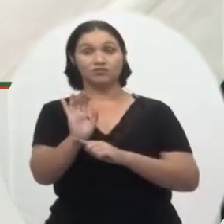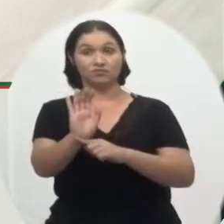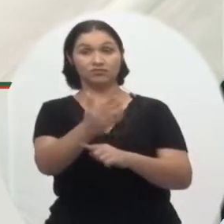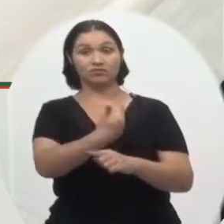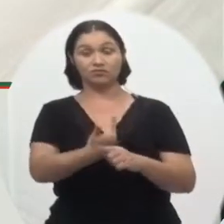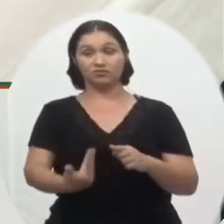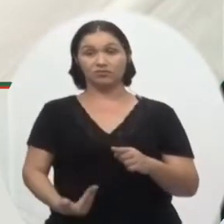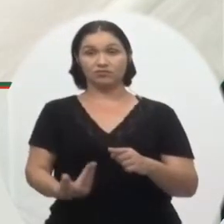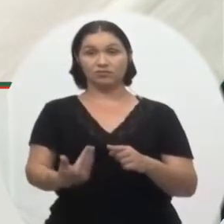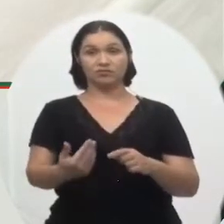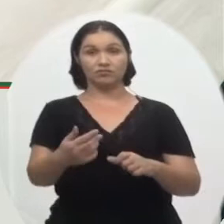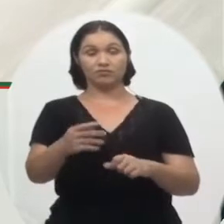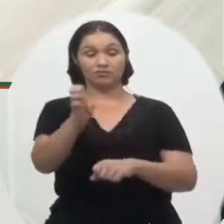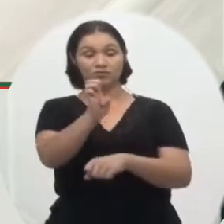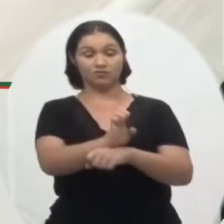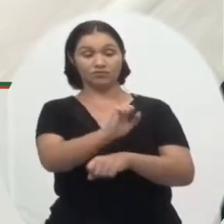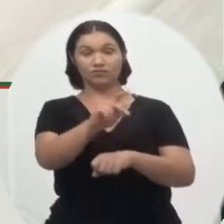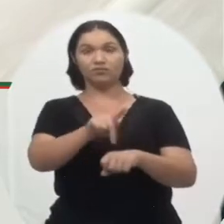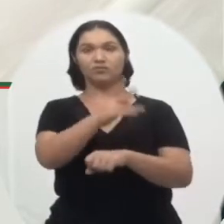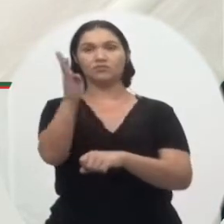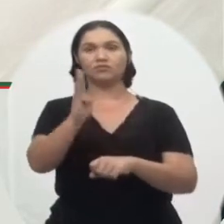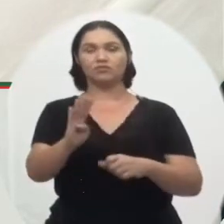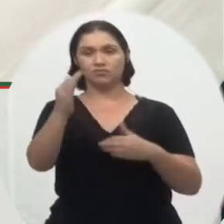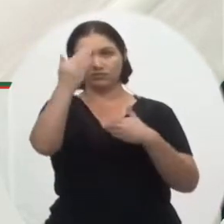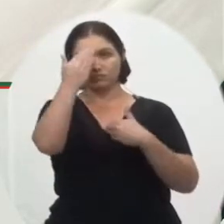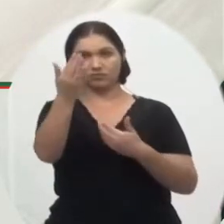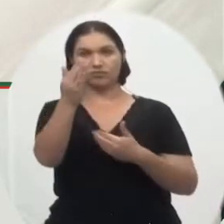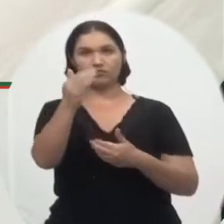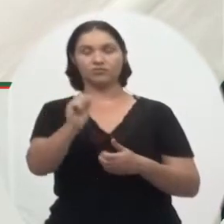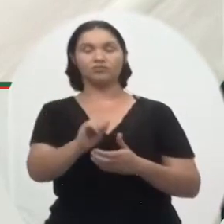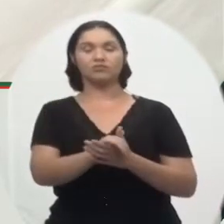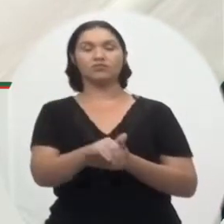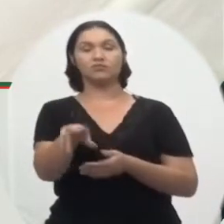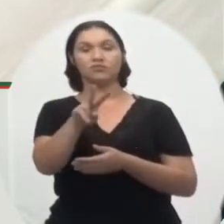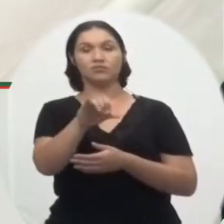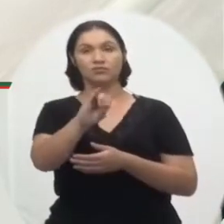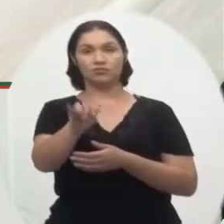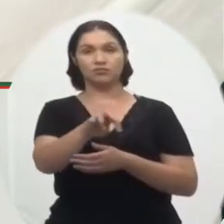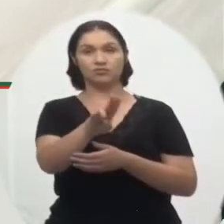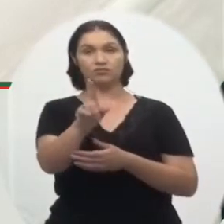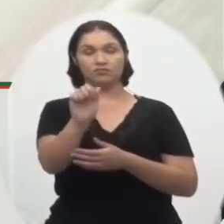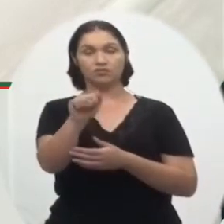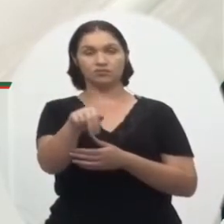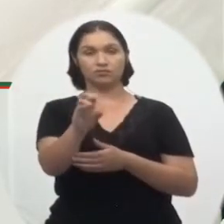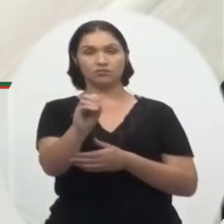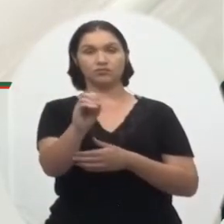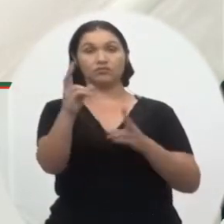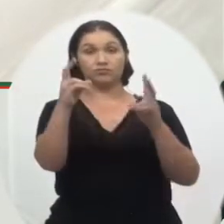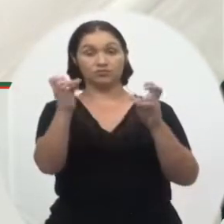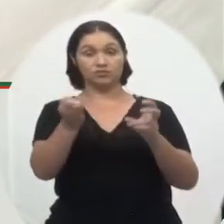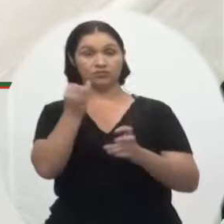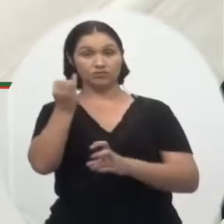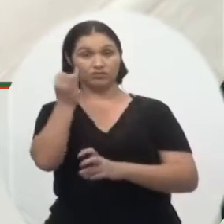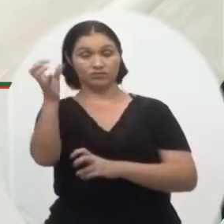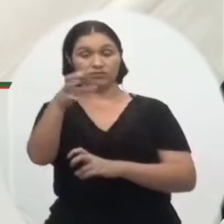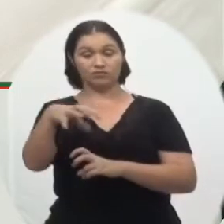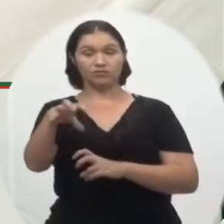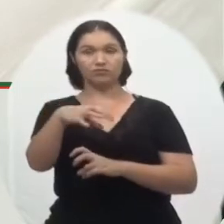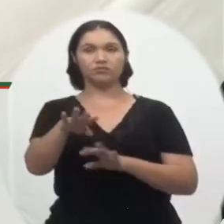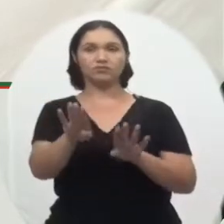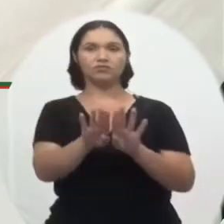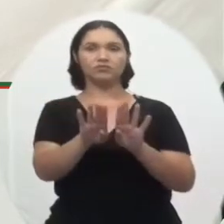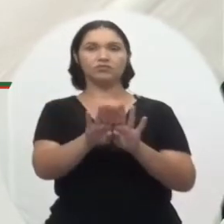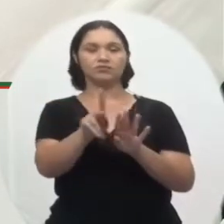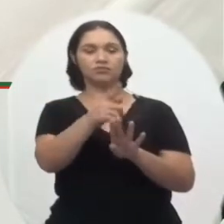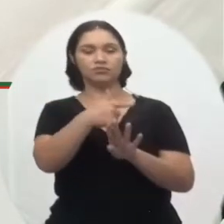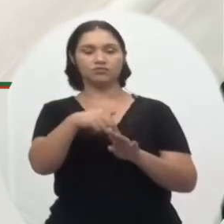território nacional. Muito obrigado. Agradecemos, vereador Juliano, pela pauta, um assunto tão importante na nossa região também, né, que